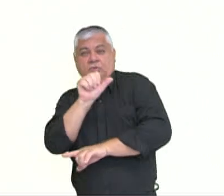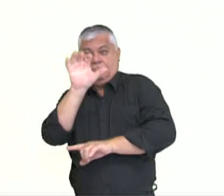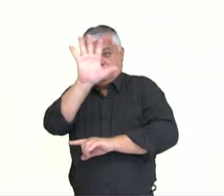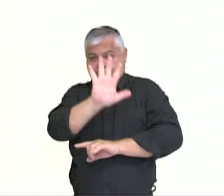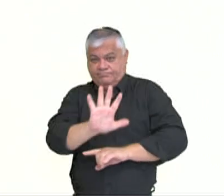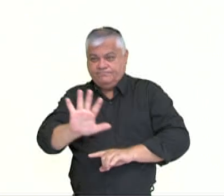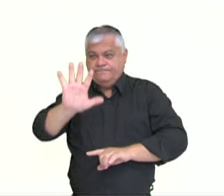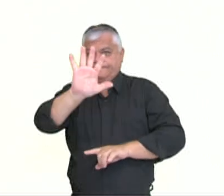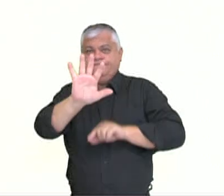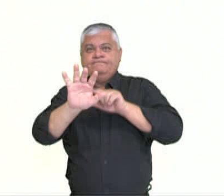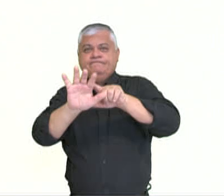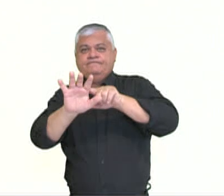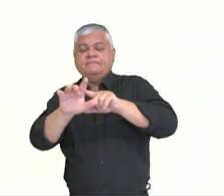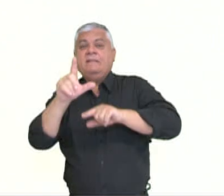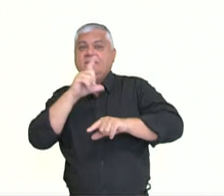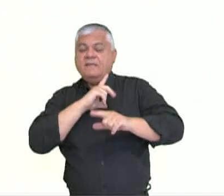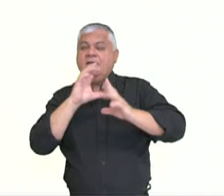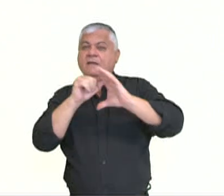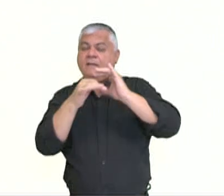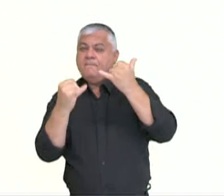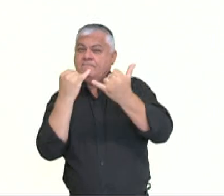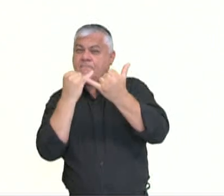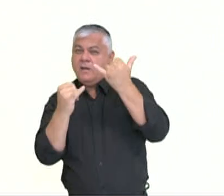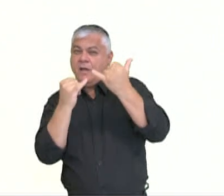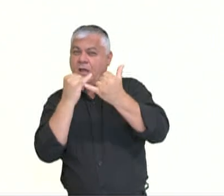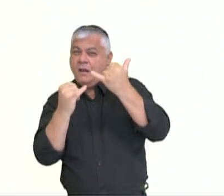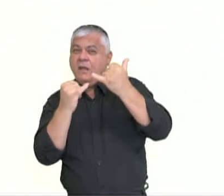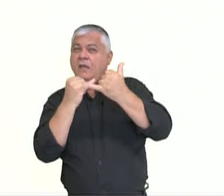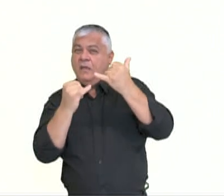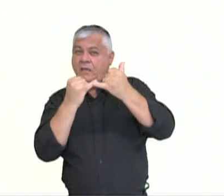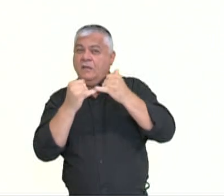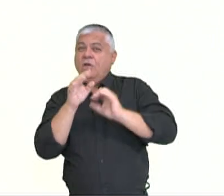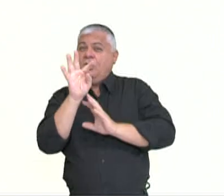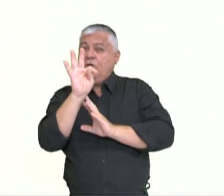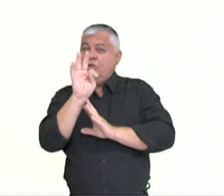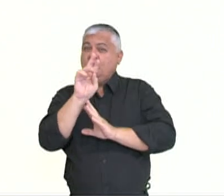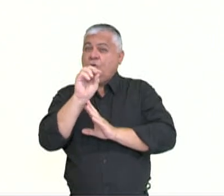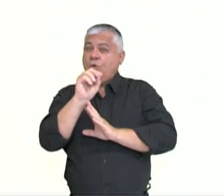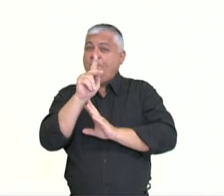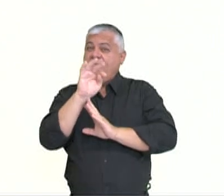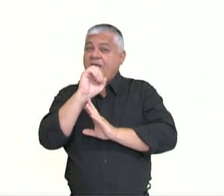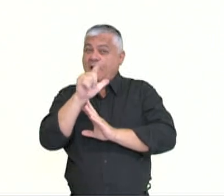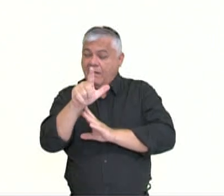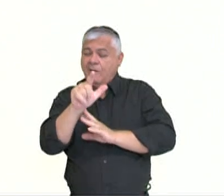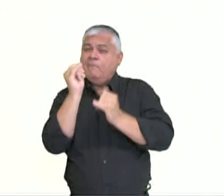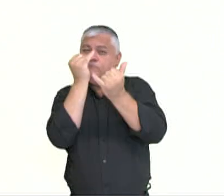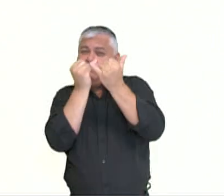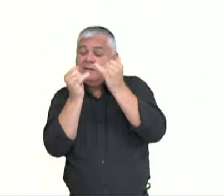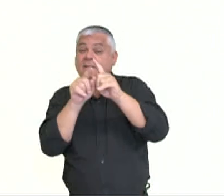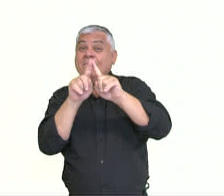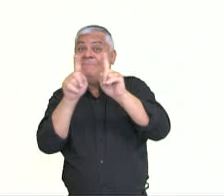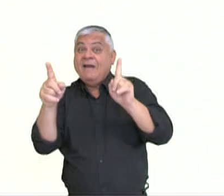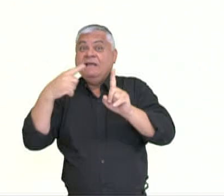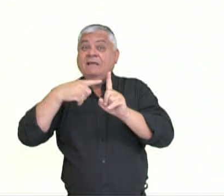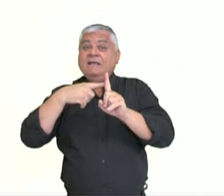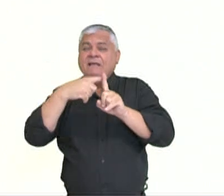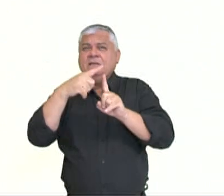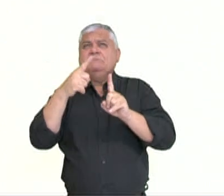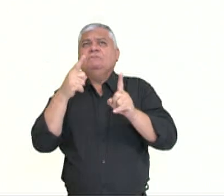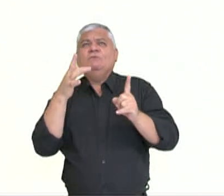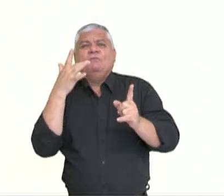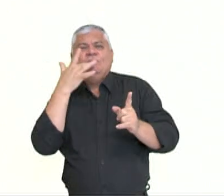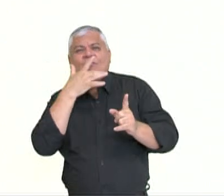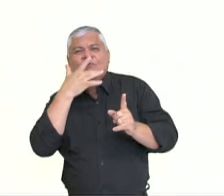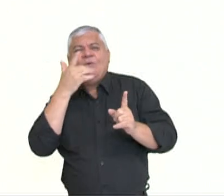elevadas. Ele tem características parecidas com o clima tropical típico, mas as temperaturas são mais amenas,